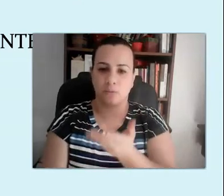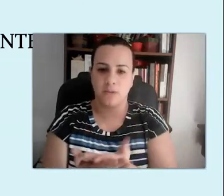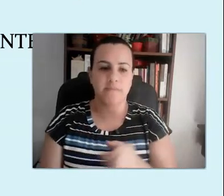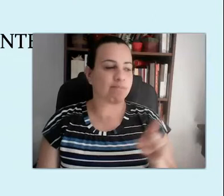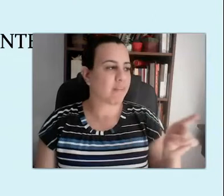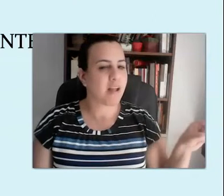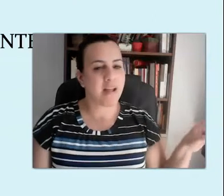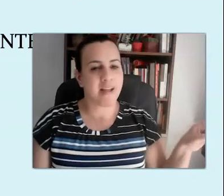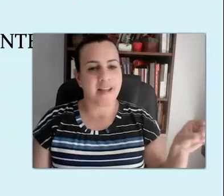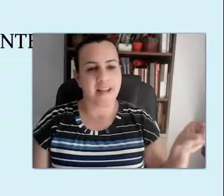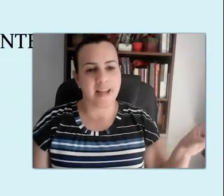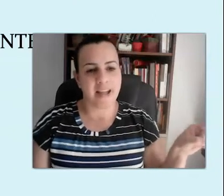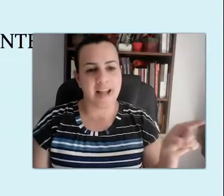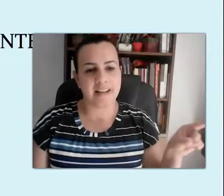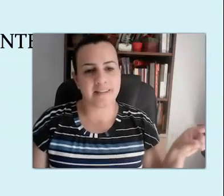você estuda,